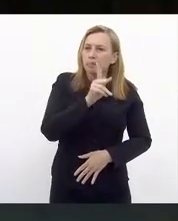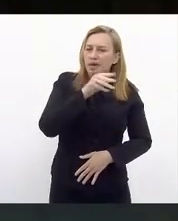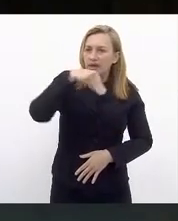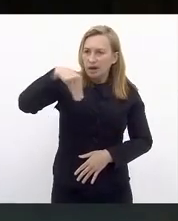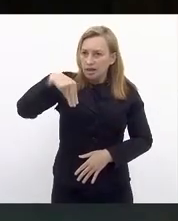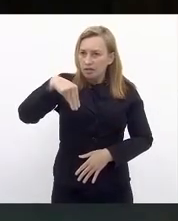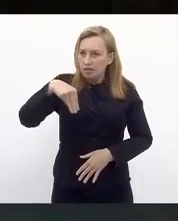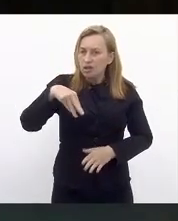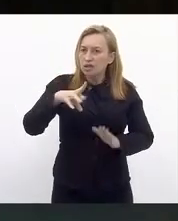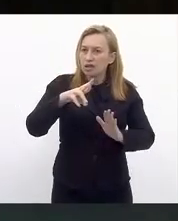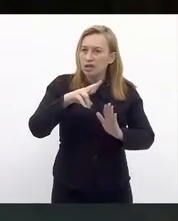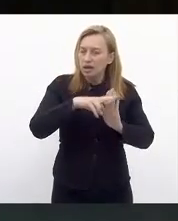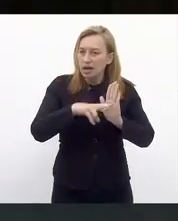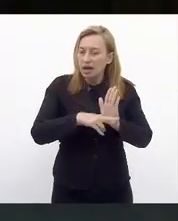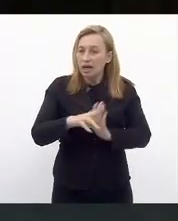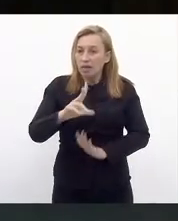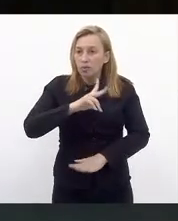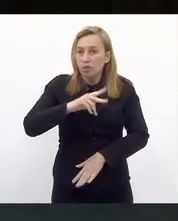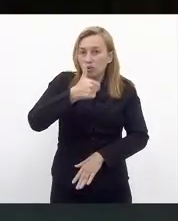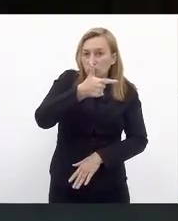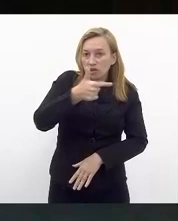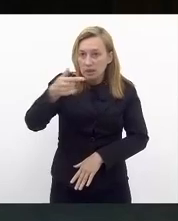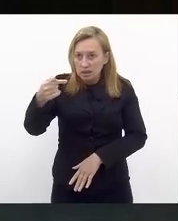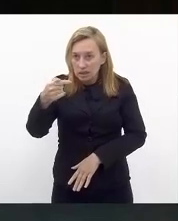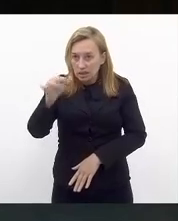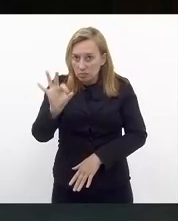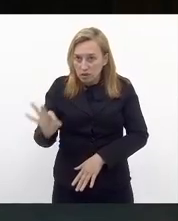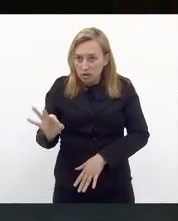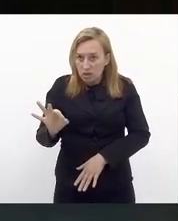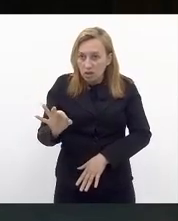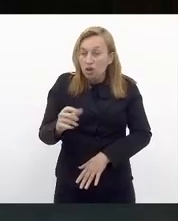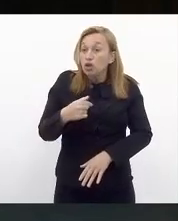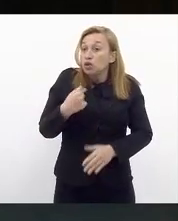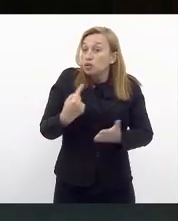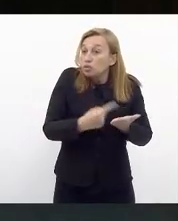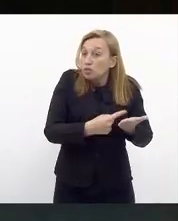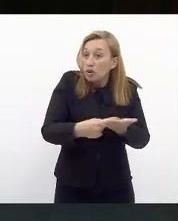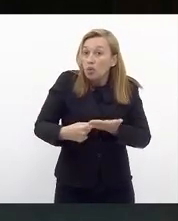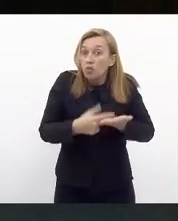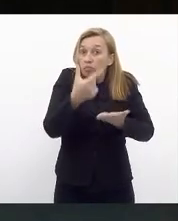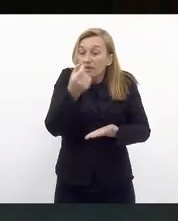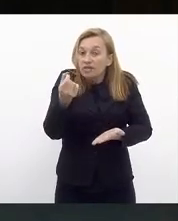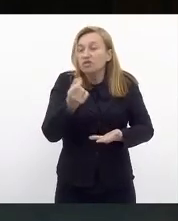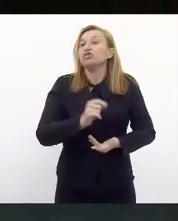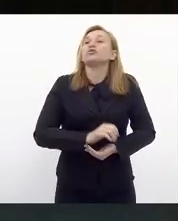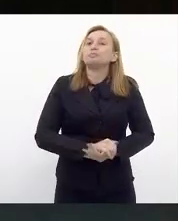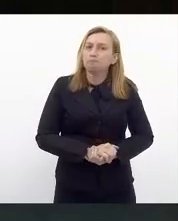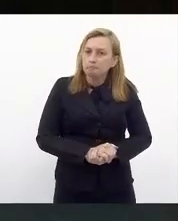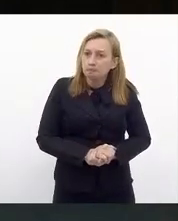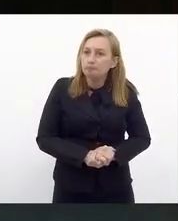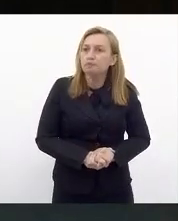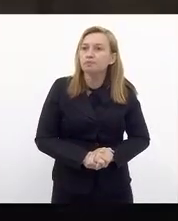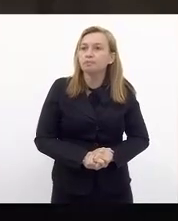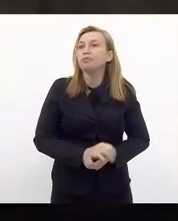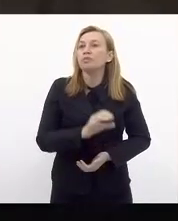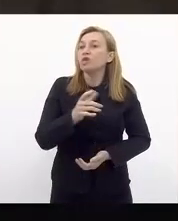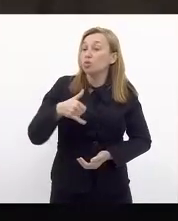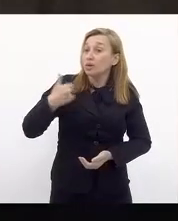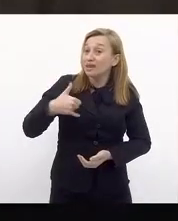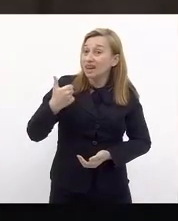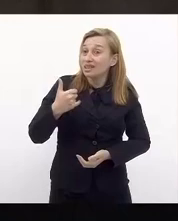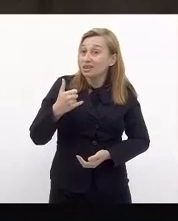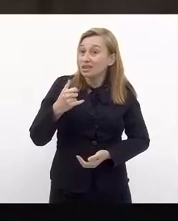regime próprio é 17 e nós estamos a fazer uma cor para vinte por cento mas com idade